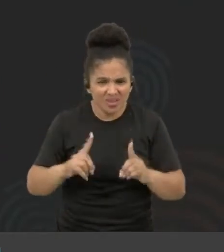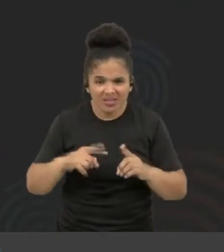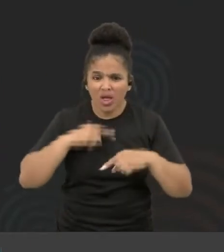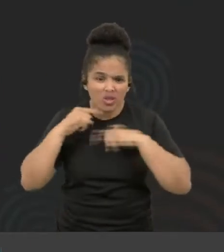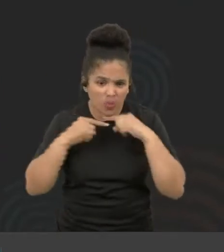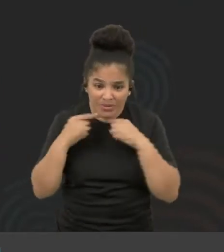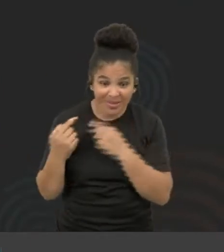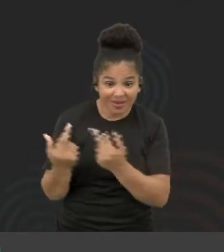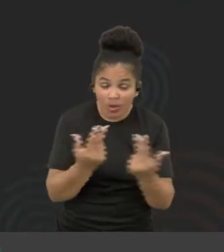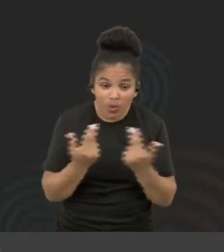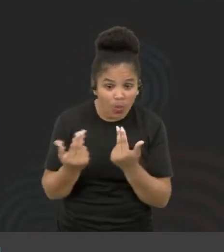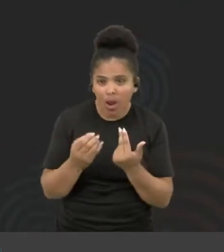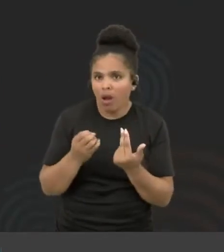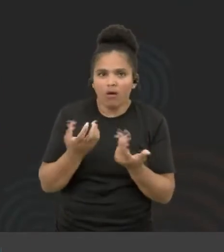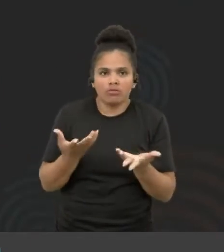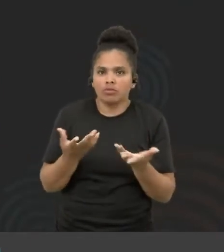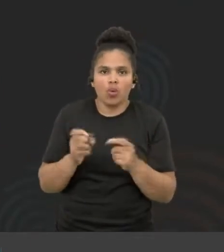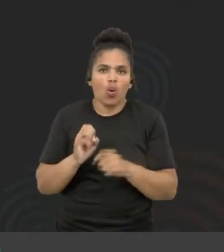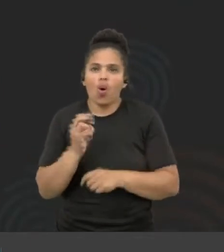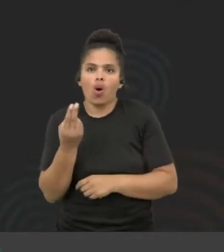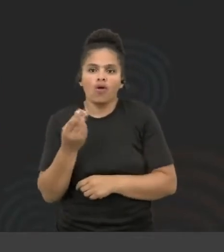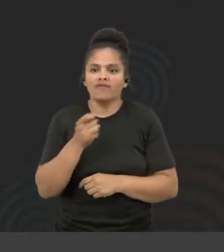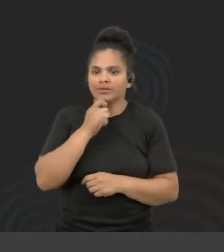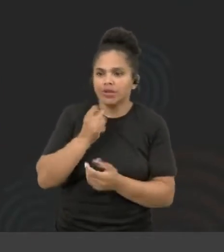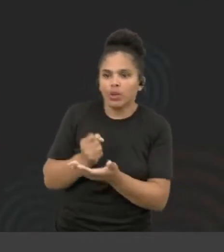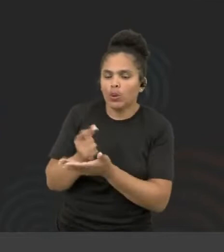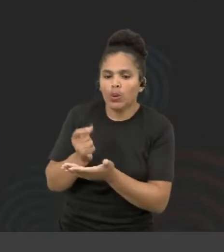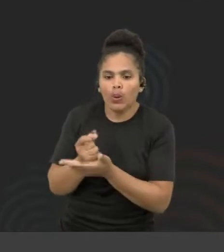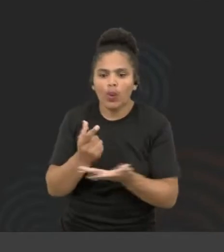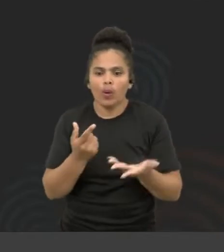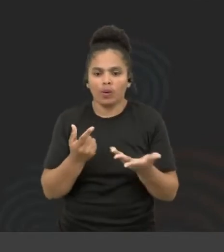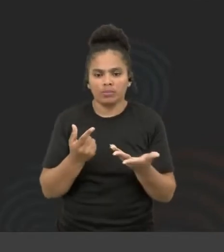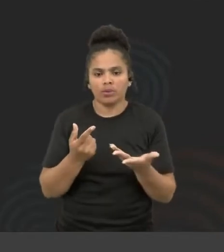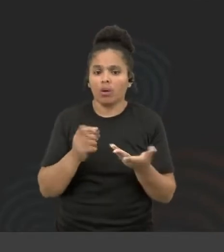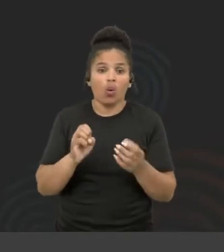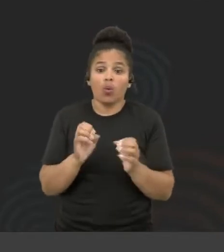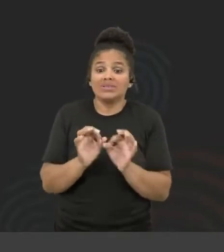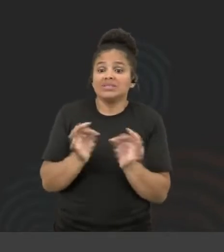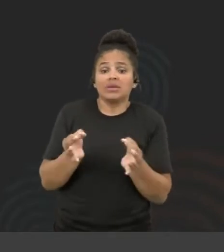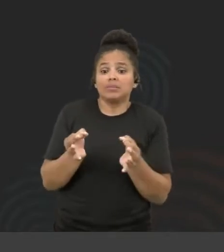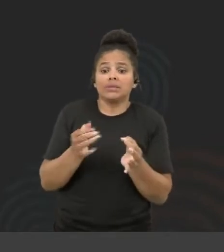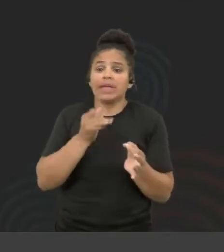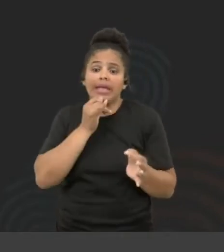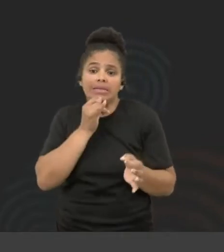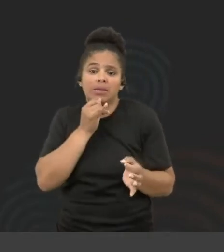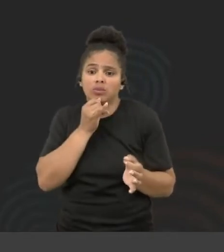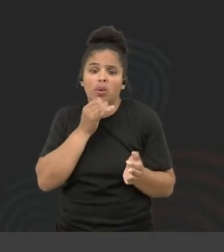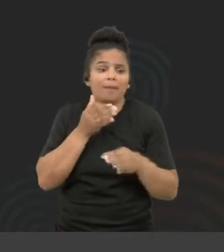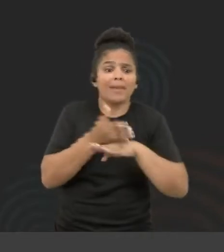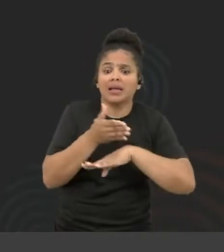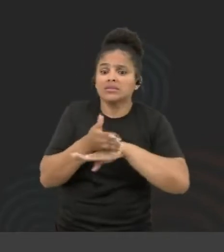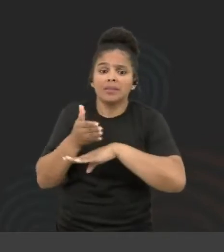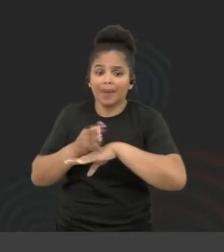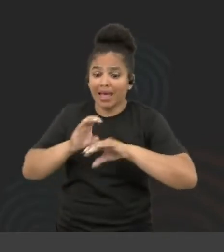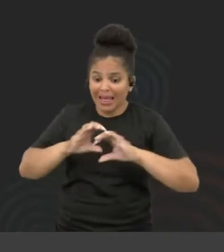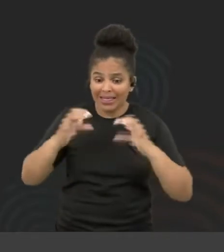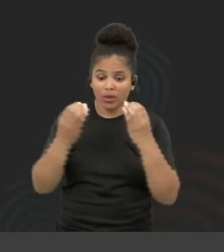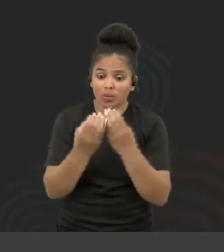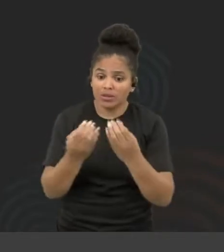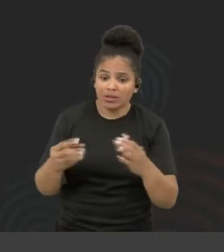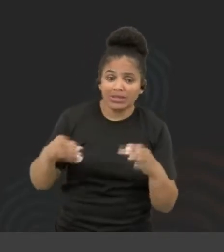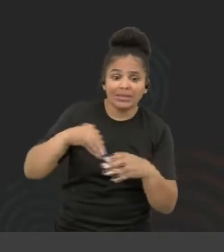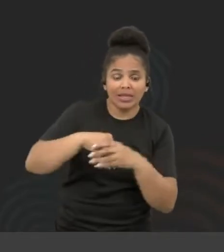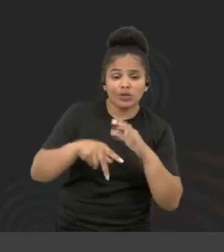executar uma ação, ou então fazer uma compra, ou simplesmente participar da comunidade por meio de um